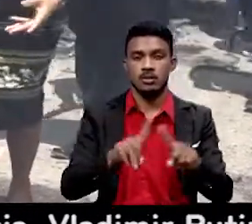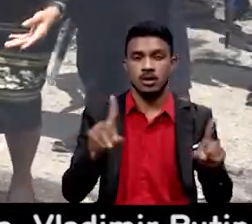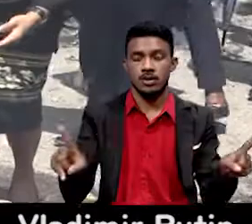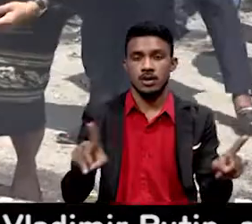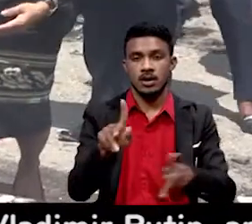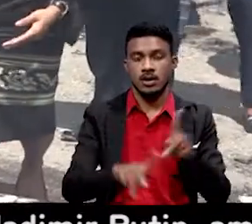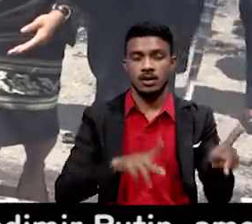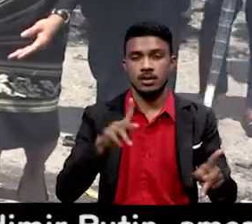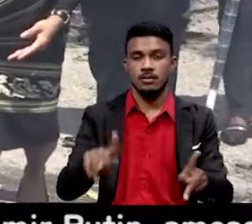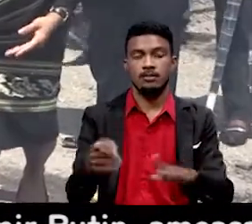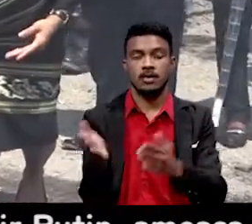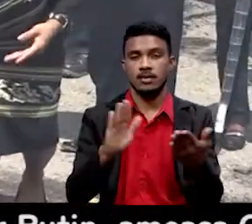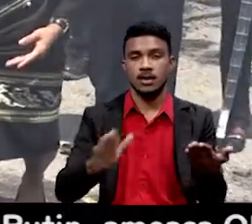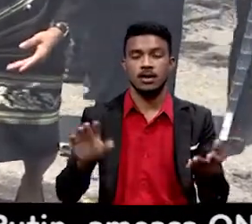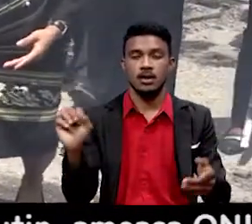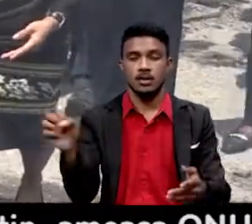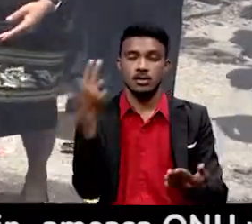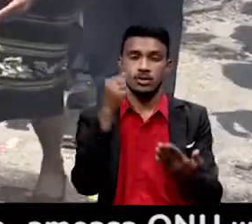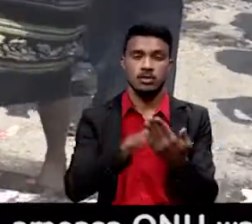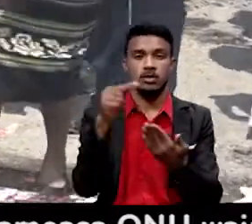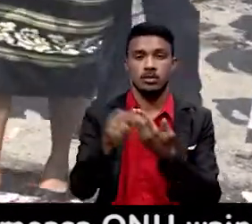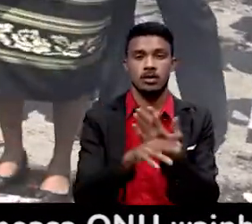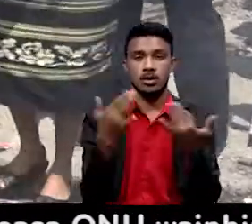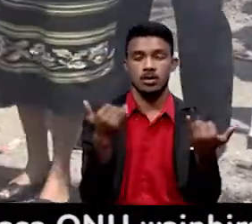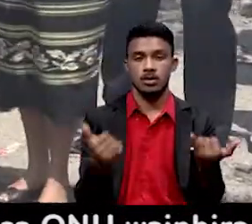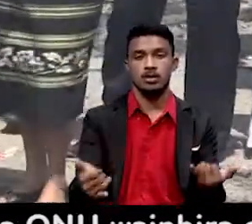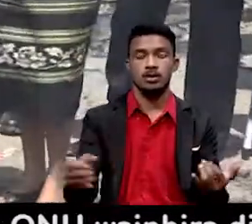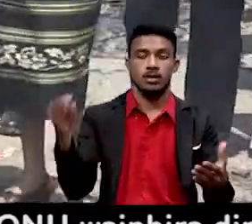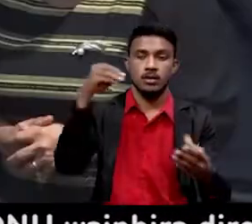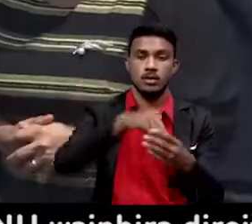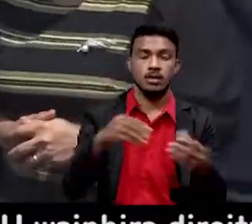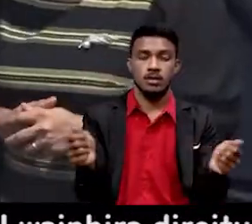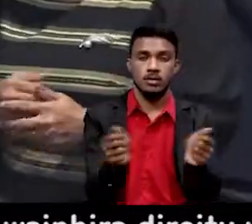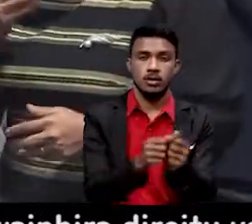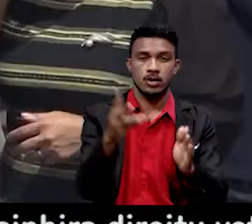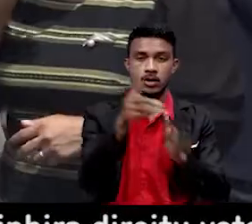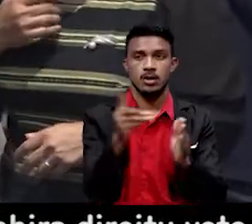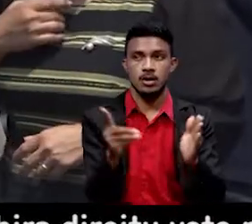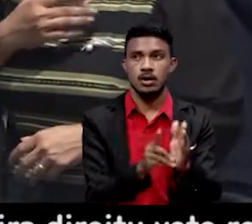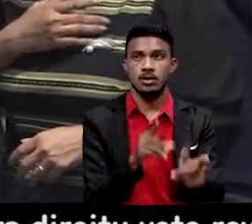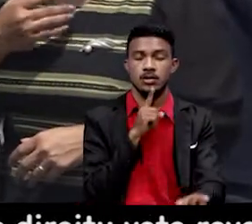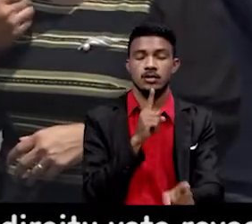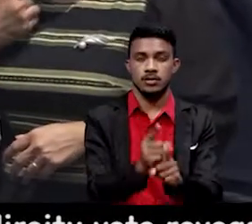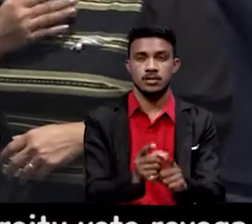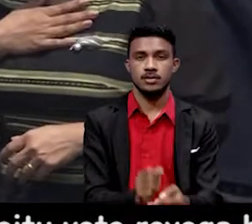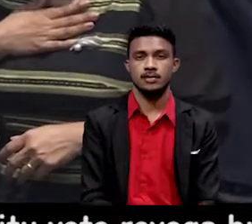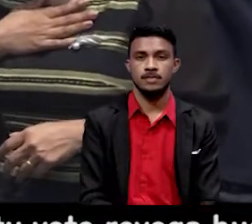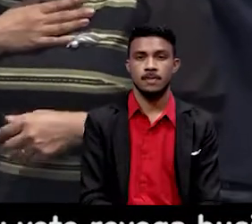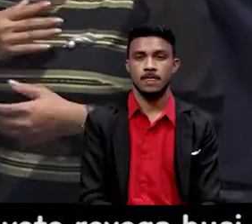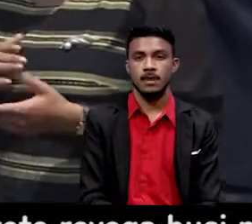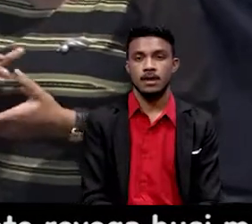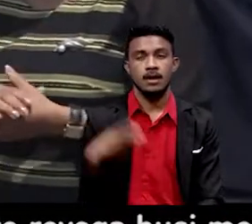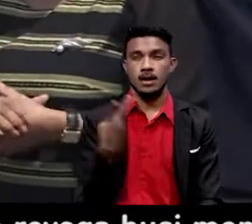restu massacre 12 de novembro sira te da ne recolha hela dados. Losne ne am sira